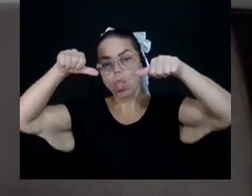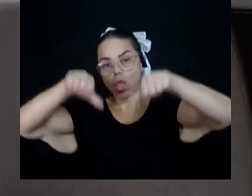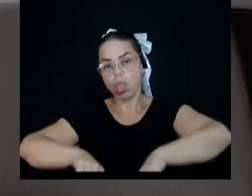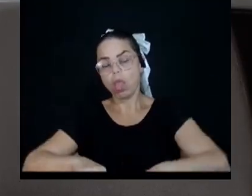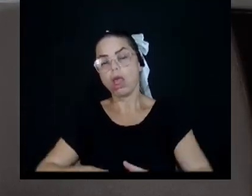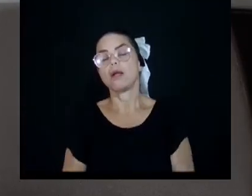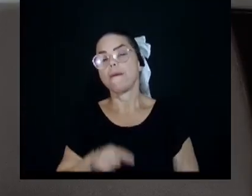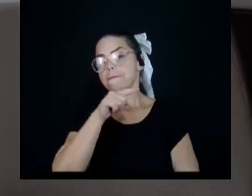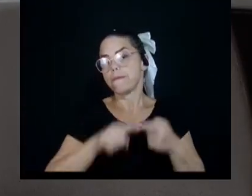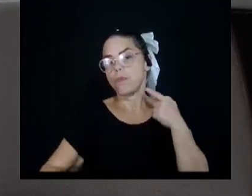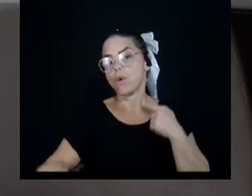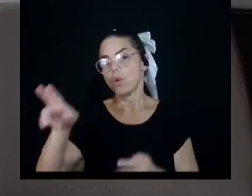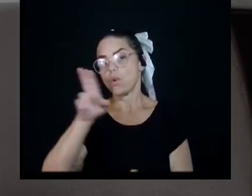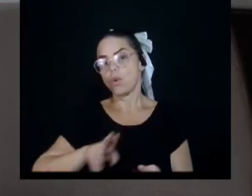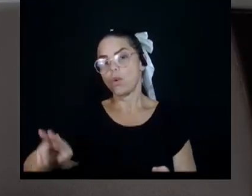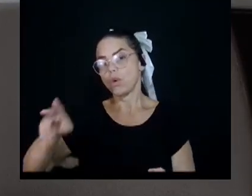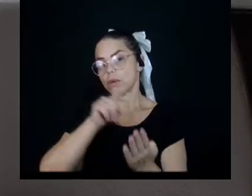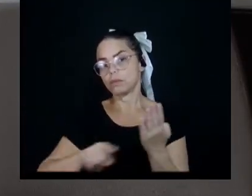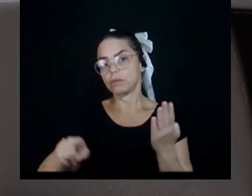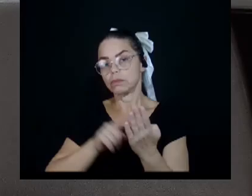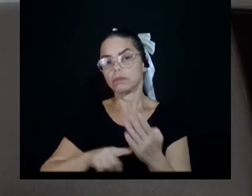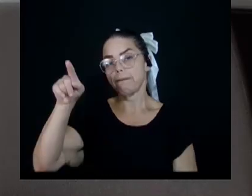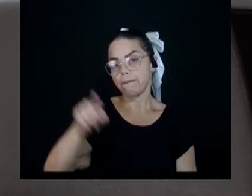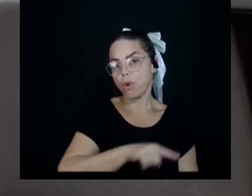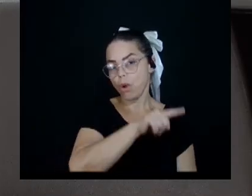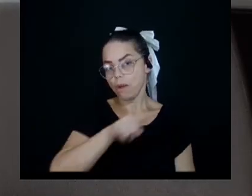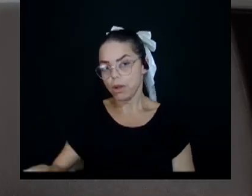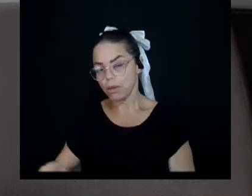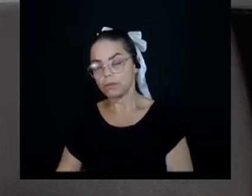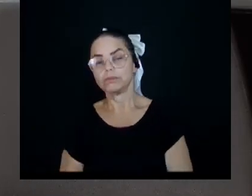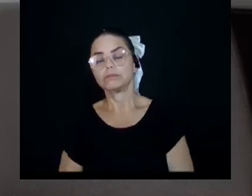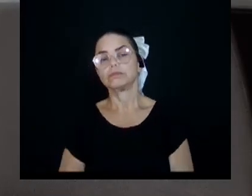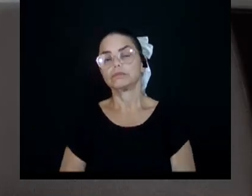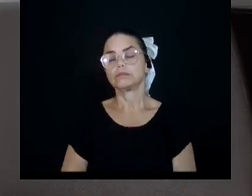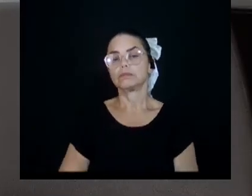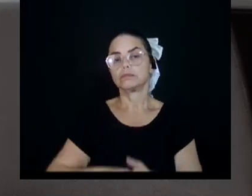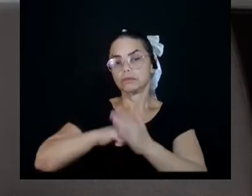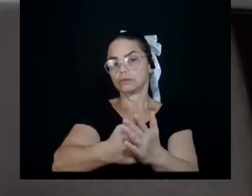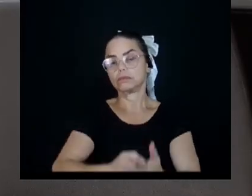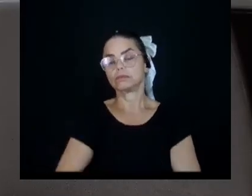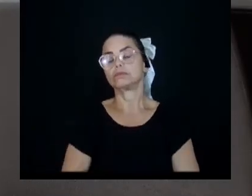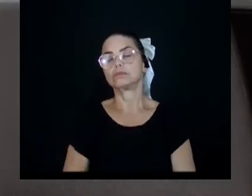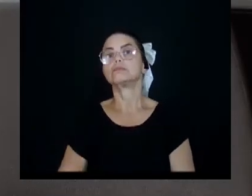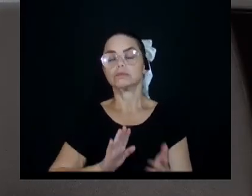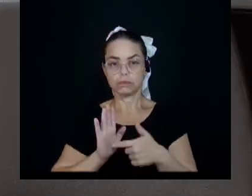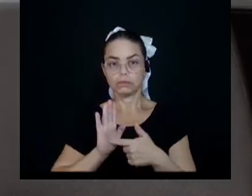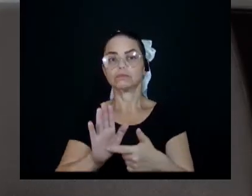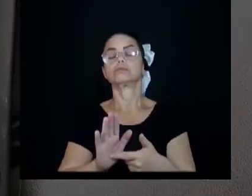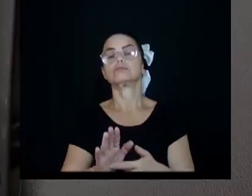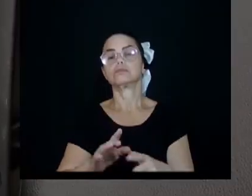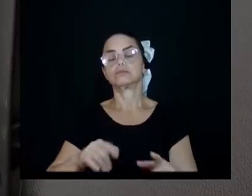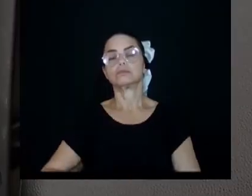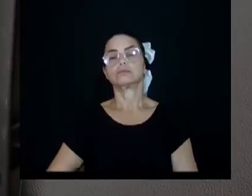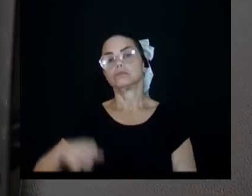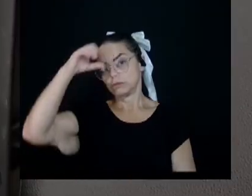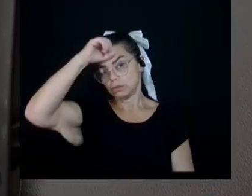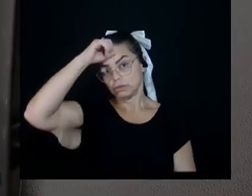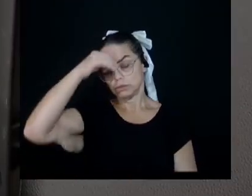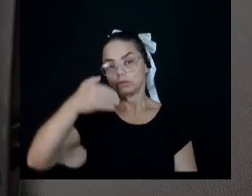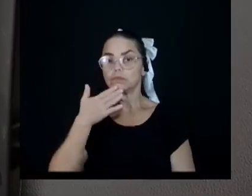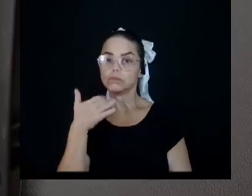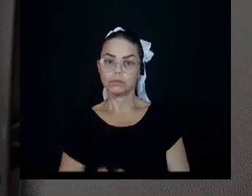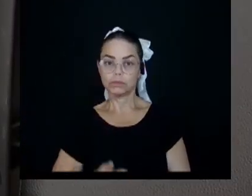Hoje a lei pegou, está valendo, e os números já mostram que a aprendizagem melhorou nas